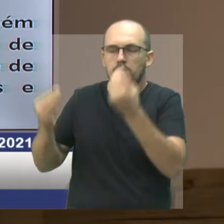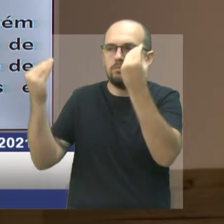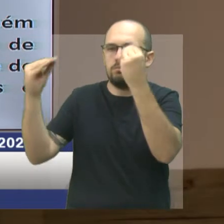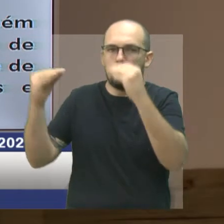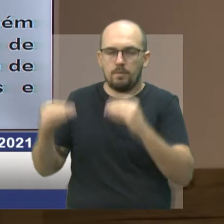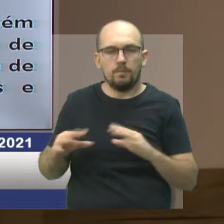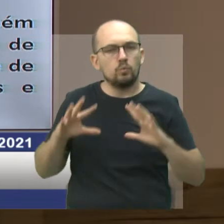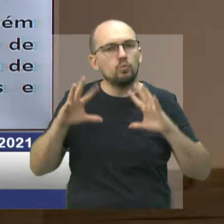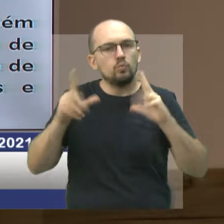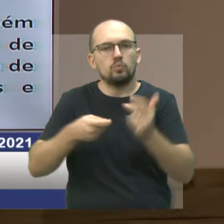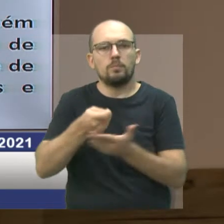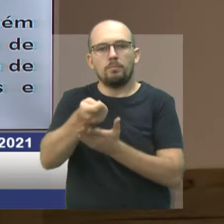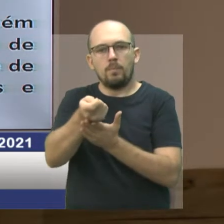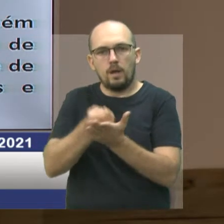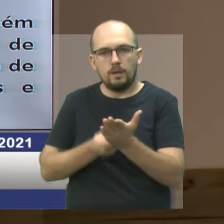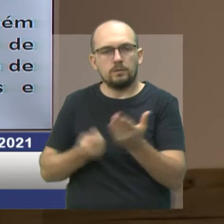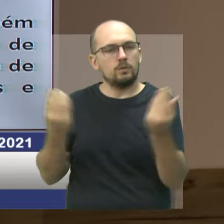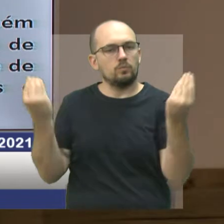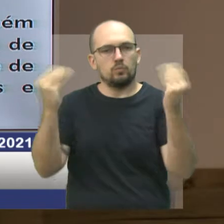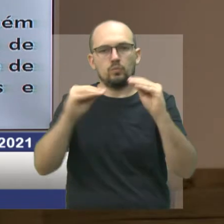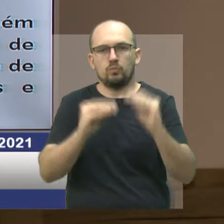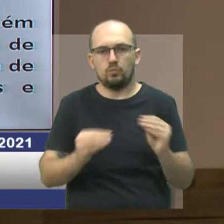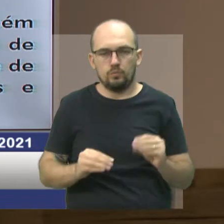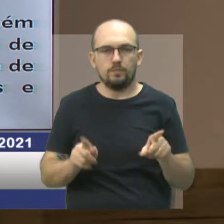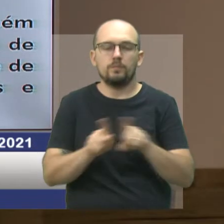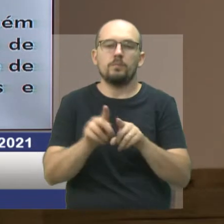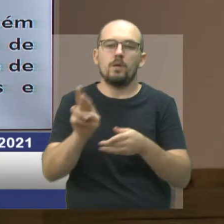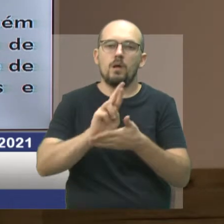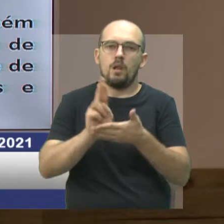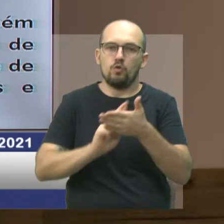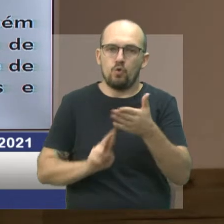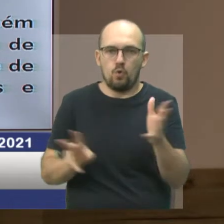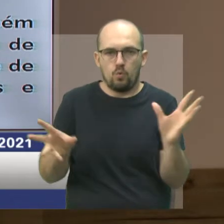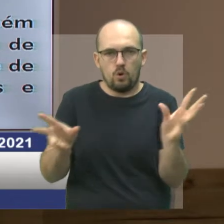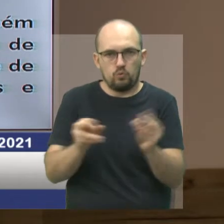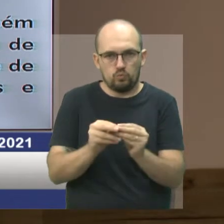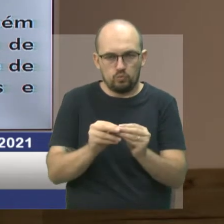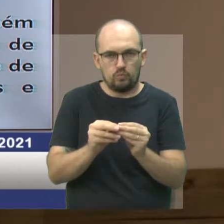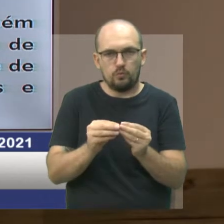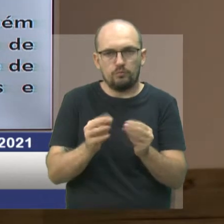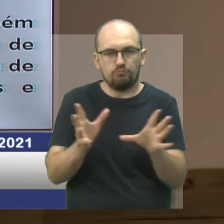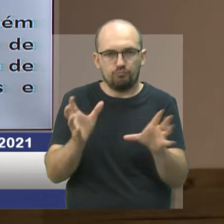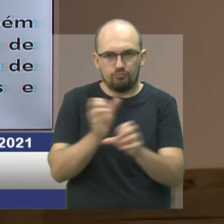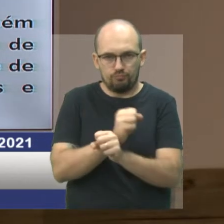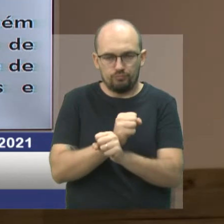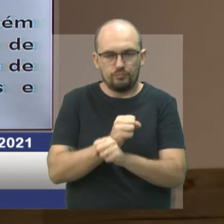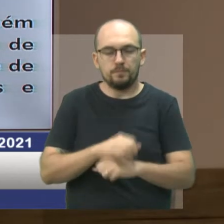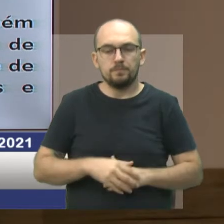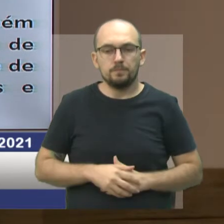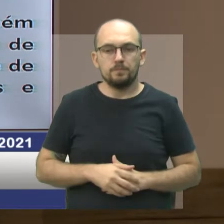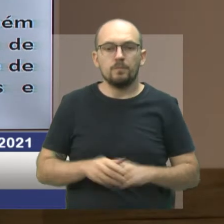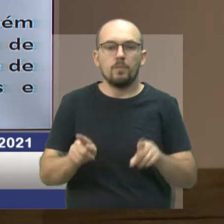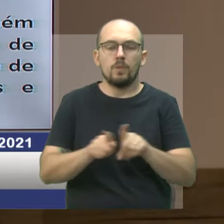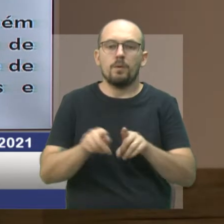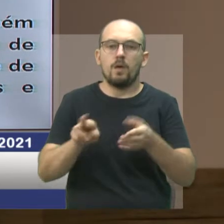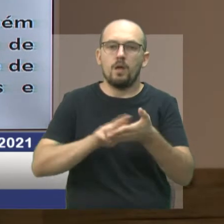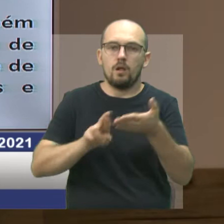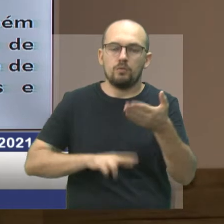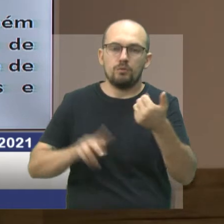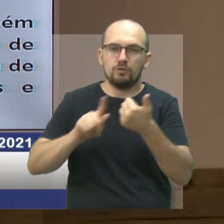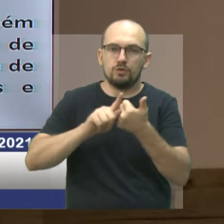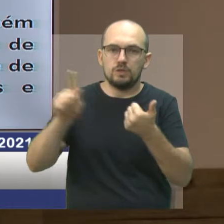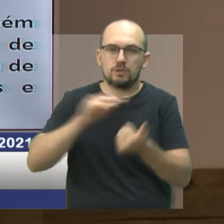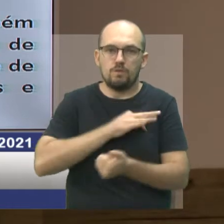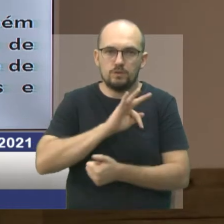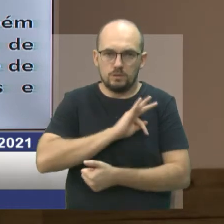parecer prévio, o relatório resumido da execução orçamentária e o relatório de gestão fiscal,